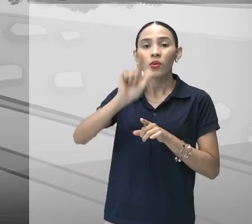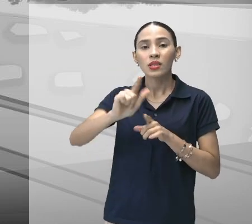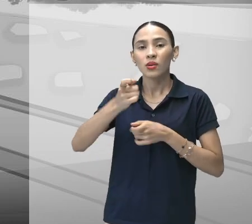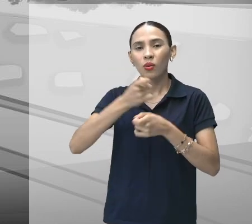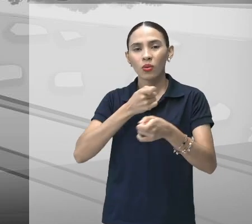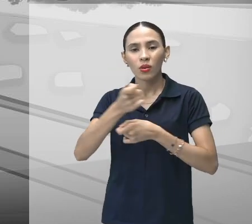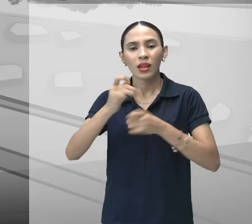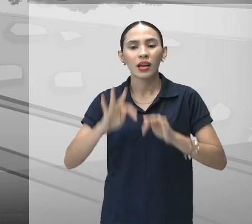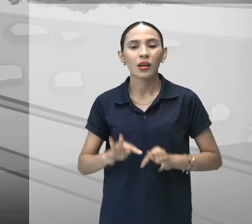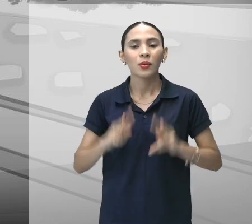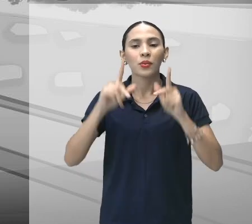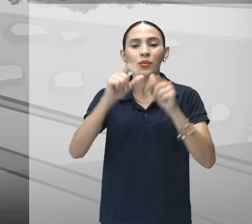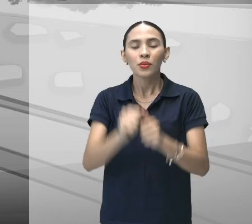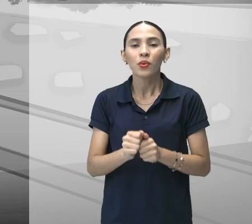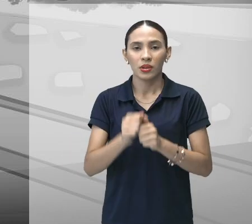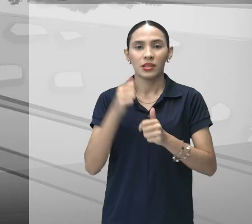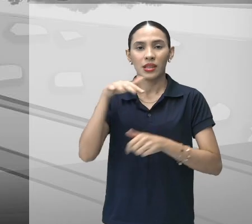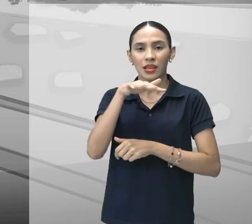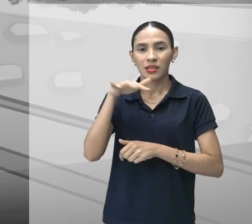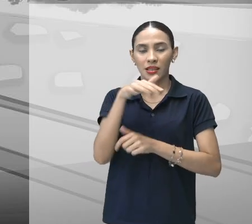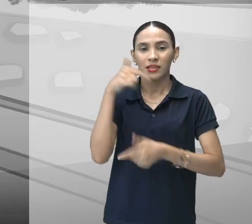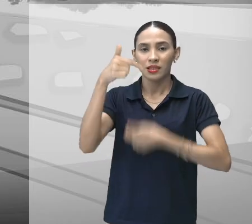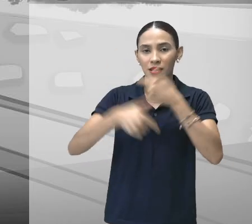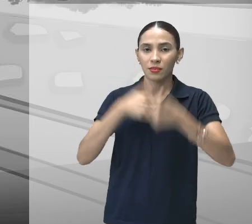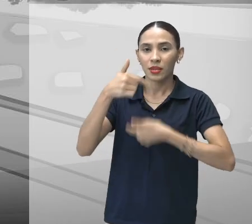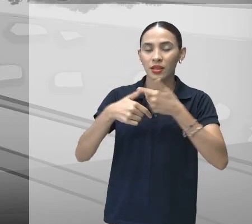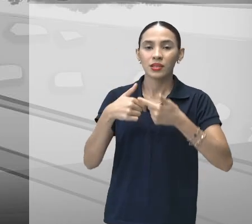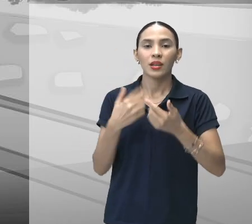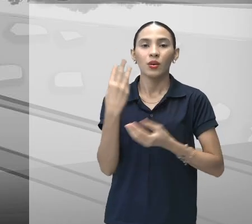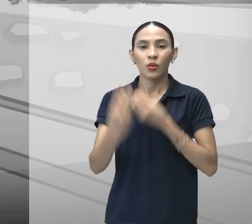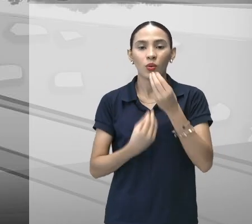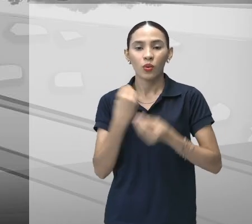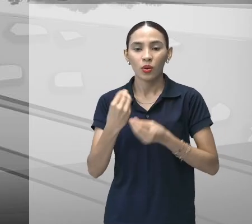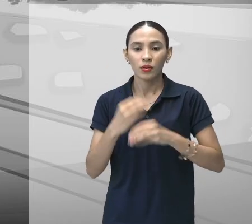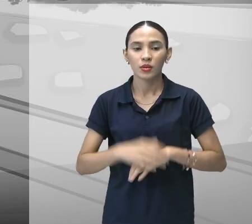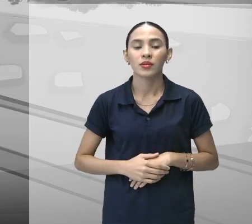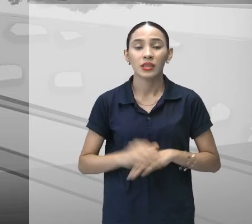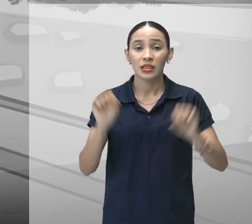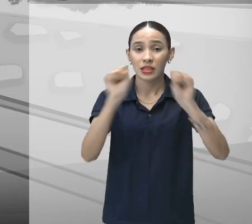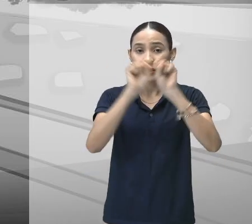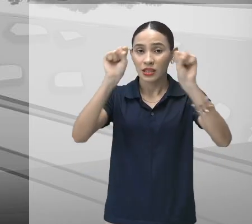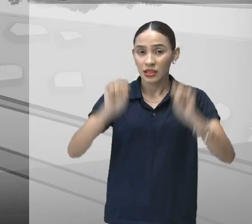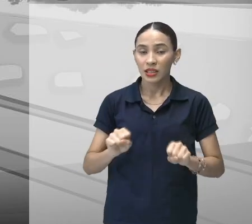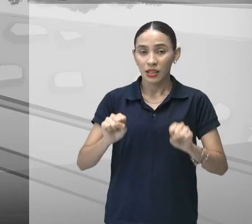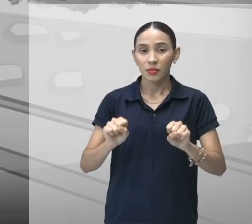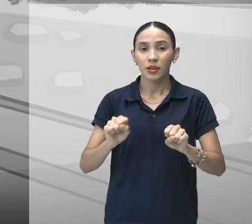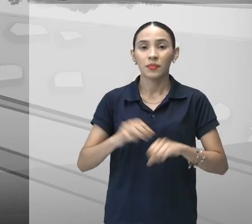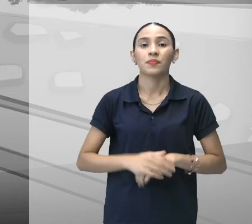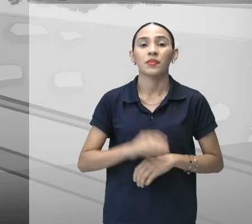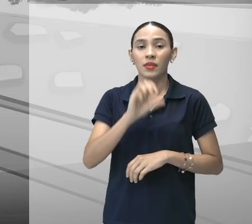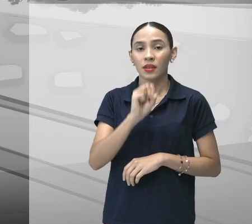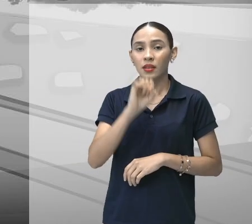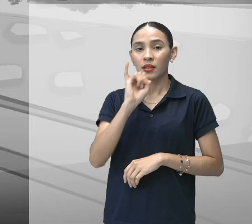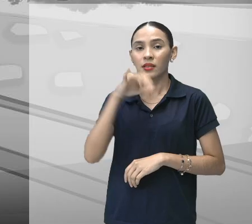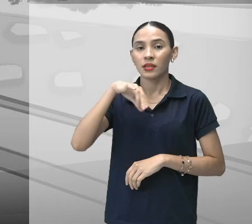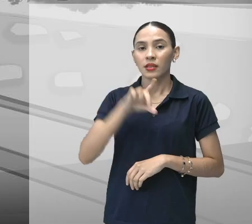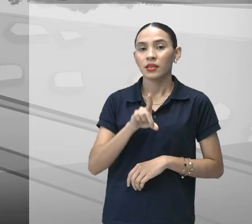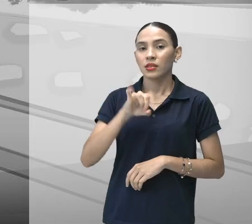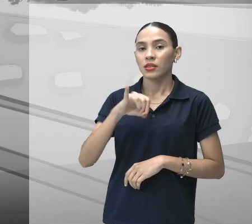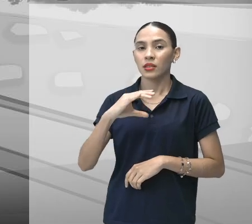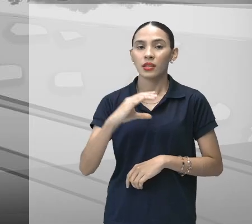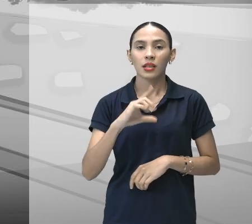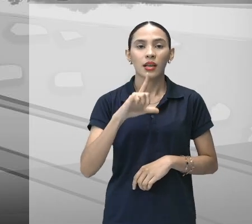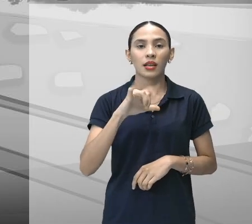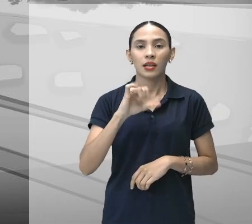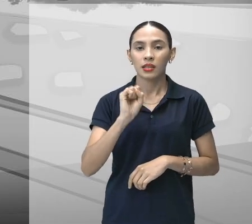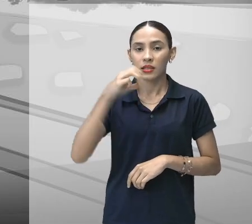ali todas as questões trabalhistas através desse sistema de sindicalismo pelego, que foi uma